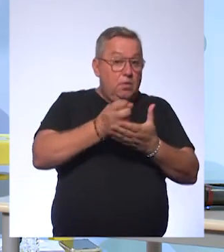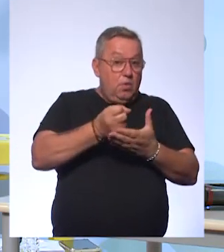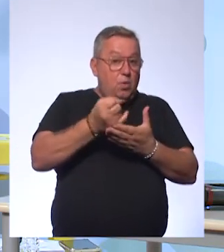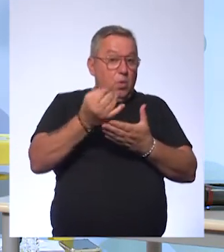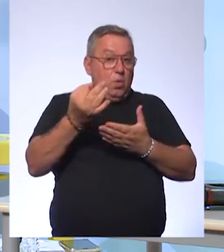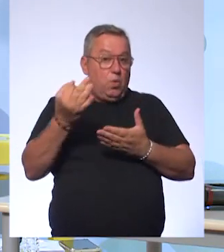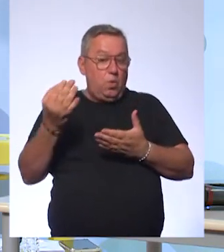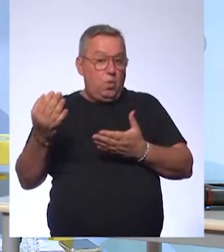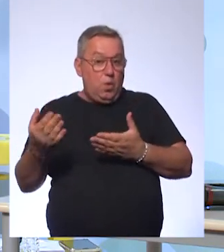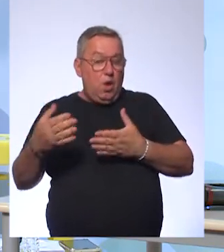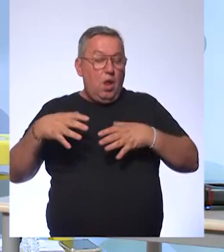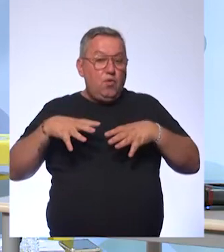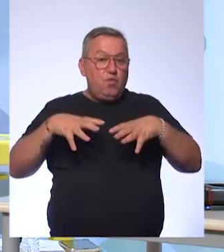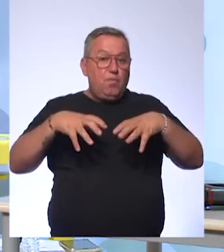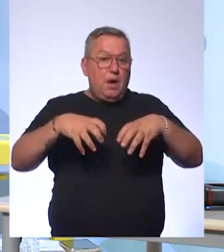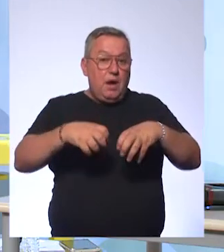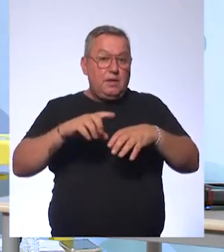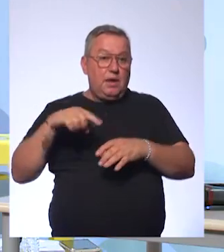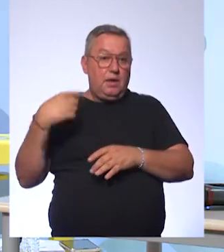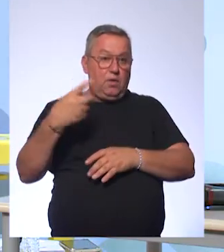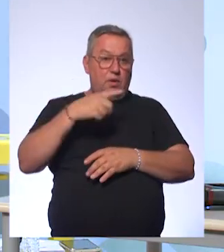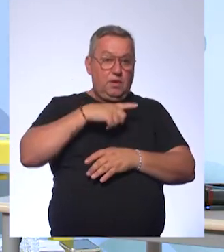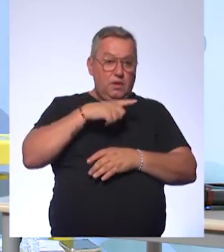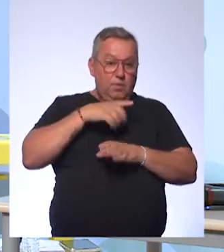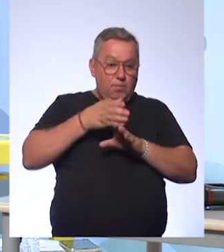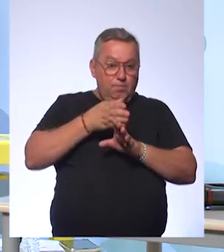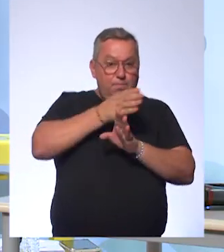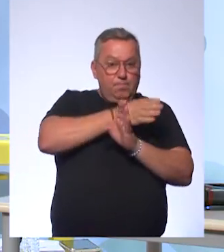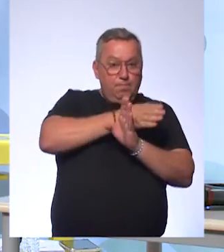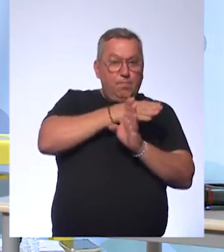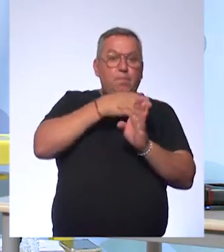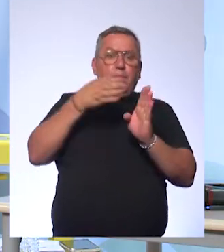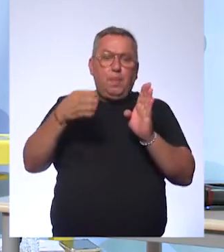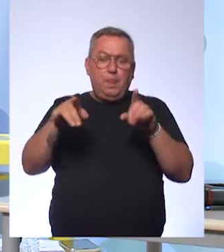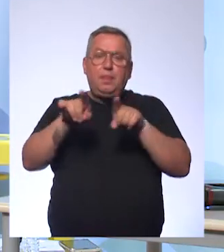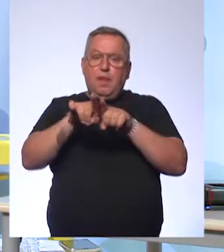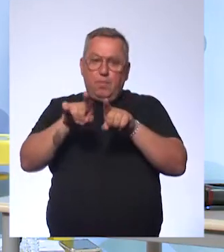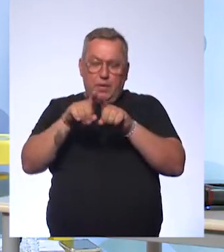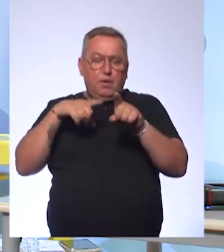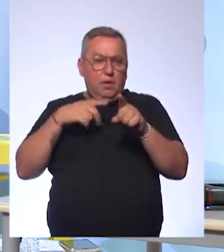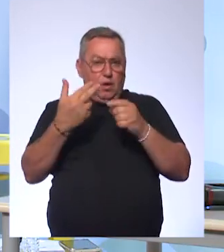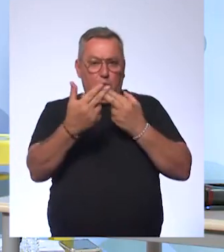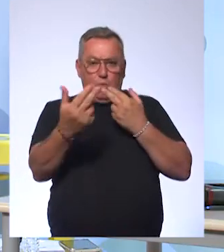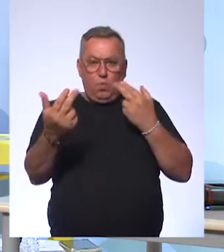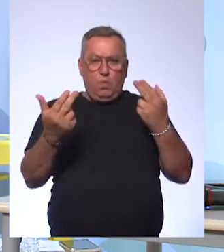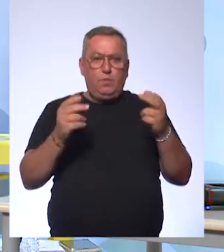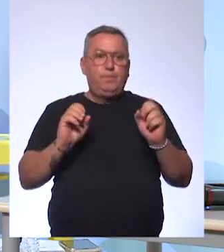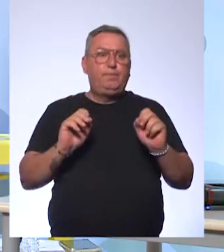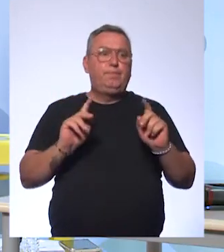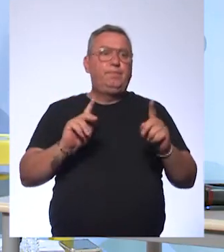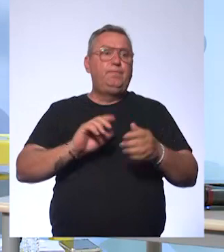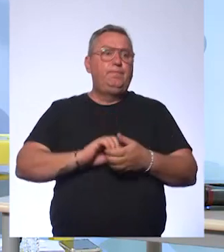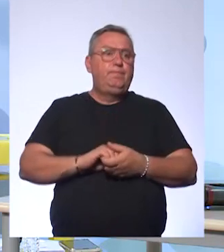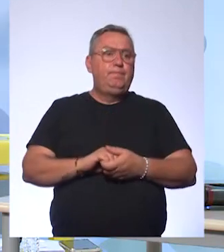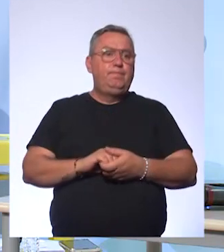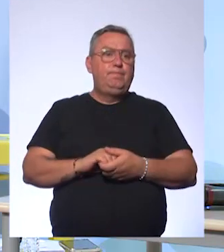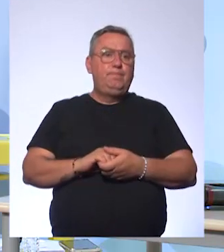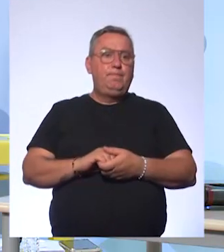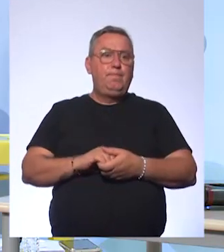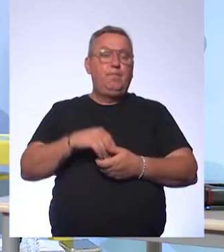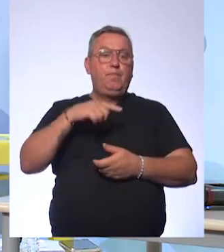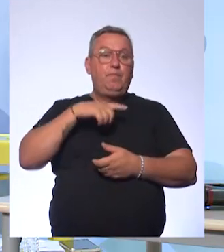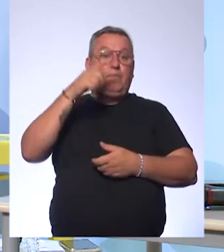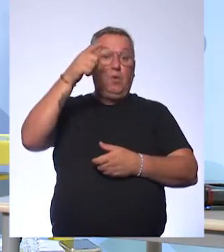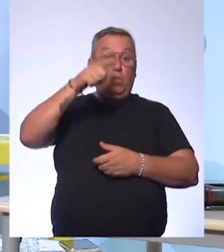de massa que nós temos do lado dos reagentes, nós temos que ter do lado dos produtos, ok? Aqui tem